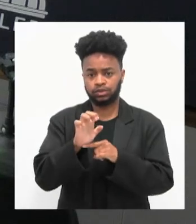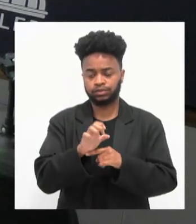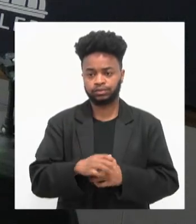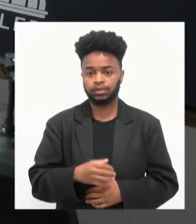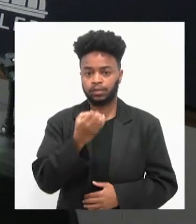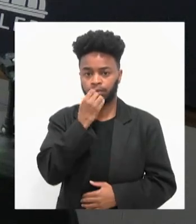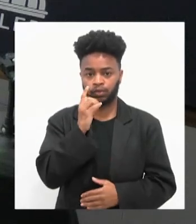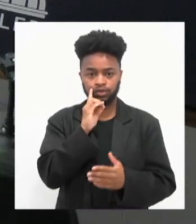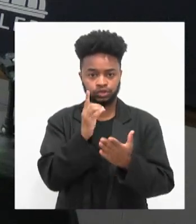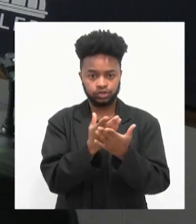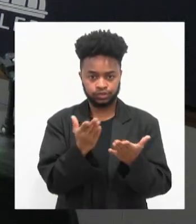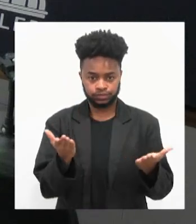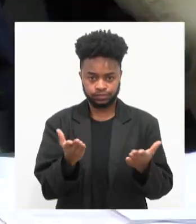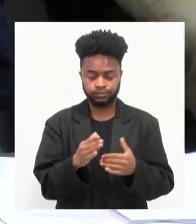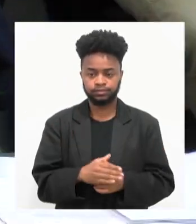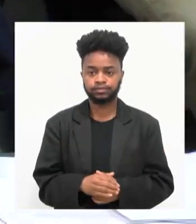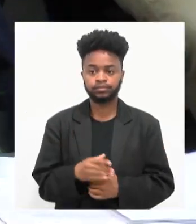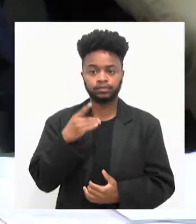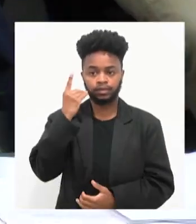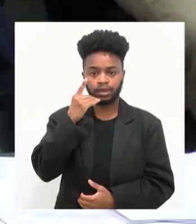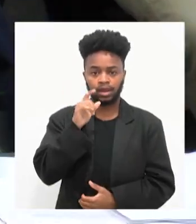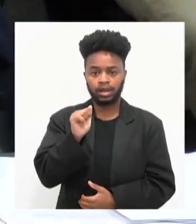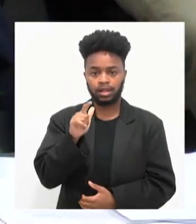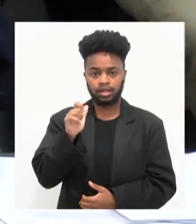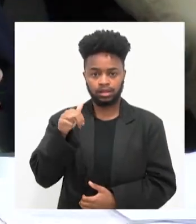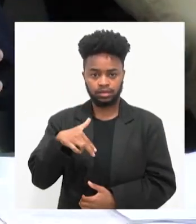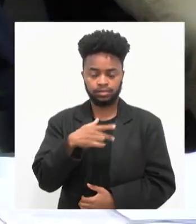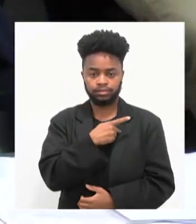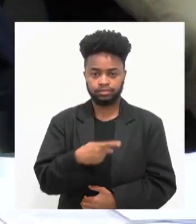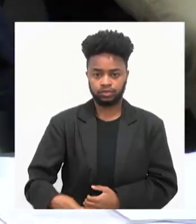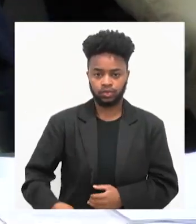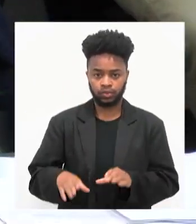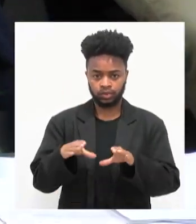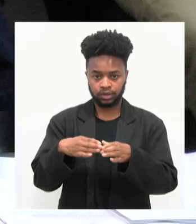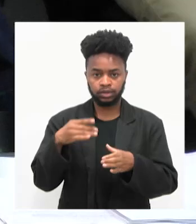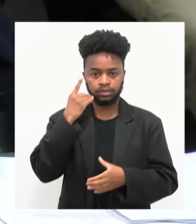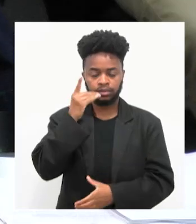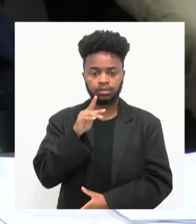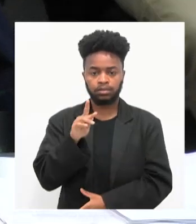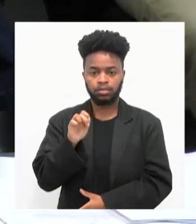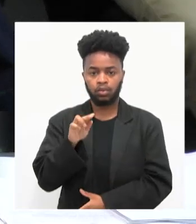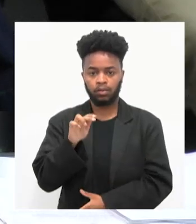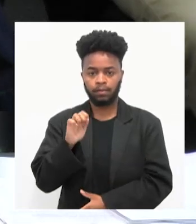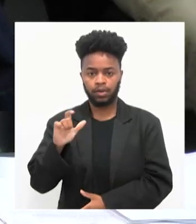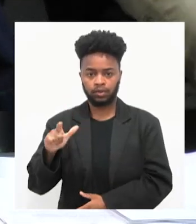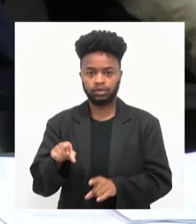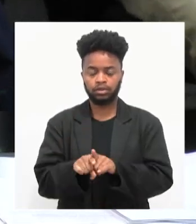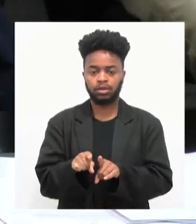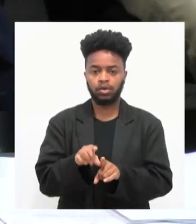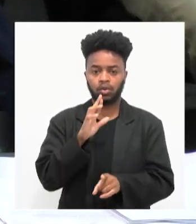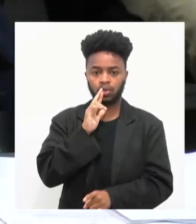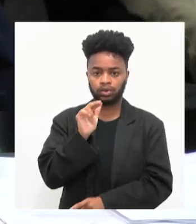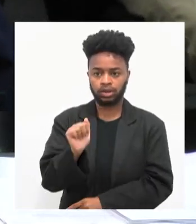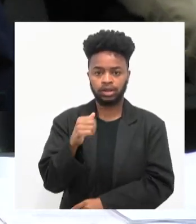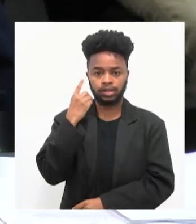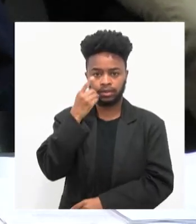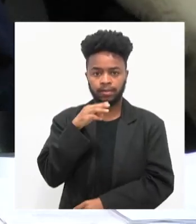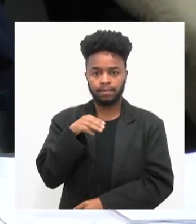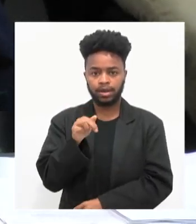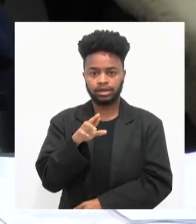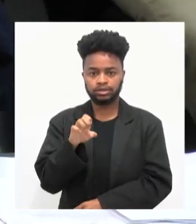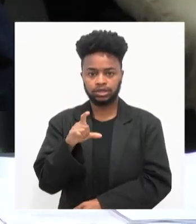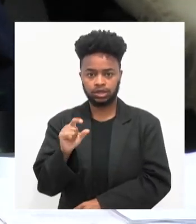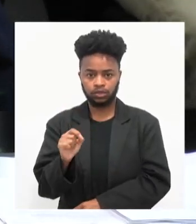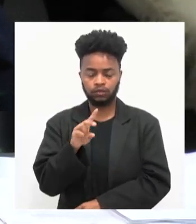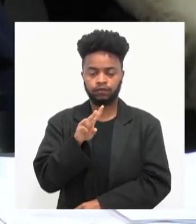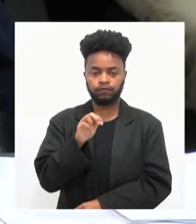Bom dia a todos. Deputado Alan Lopes, presidente da comissão, o deputado Paulo Bel, Rodrigo Amorim, deputado Marcelo Seudino, Valdo